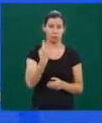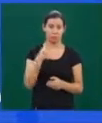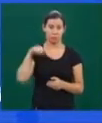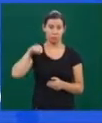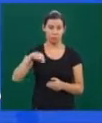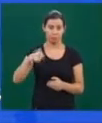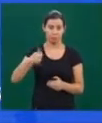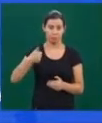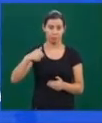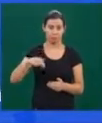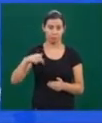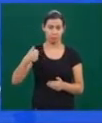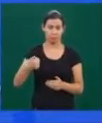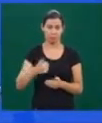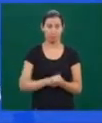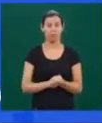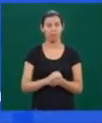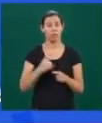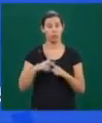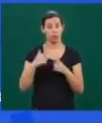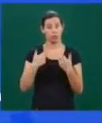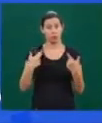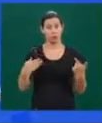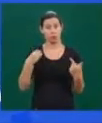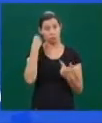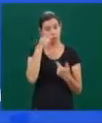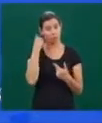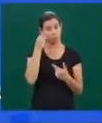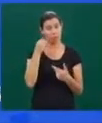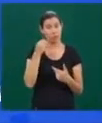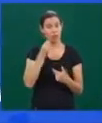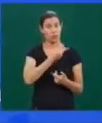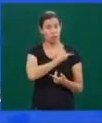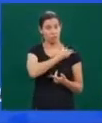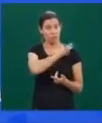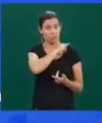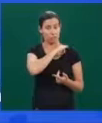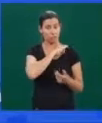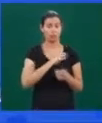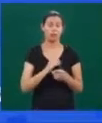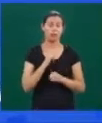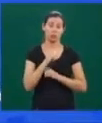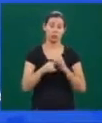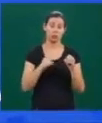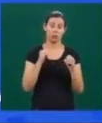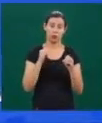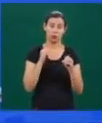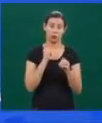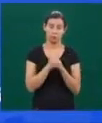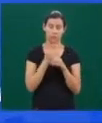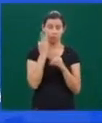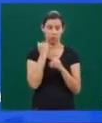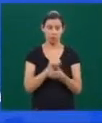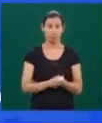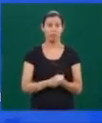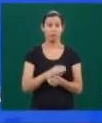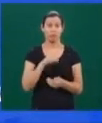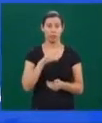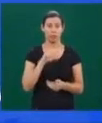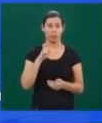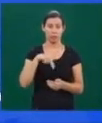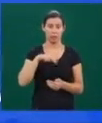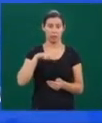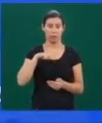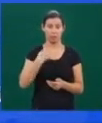convênio médico. Como requisitos, experiência na função, ensino médio completo, informática intermediária, CNH e veículo